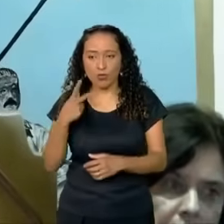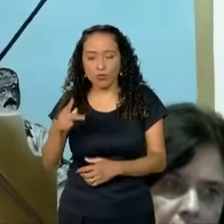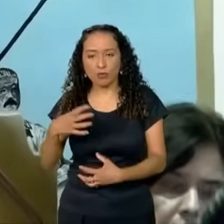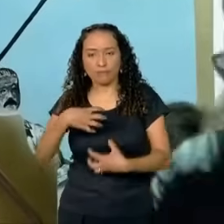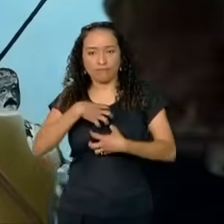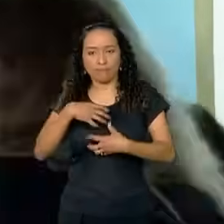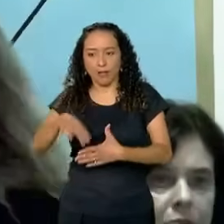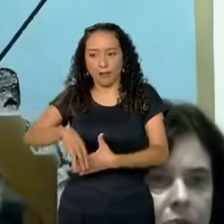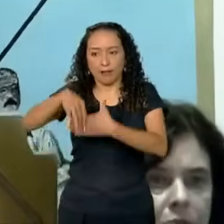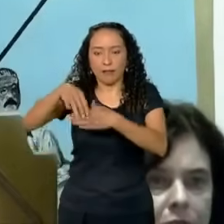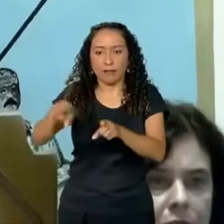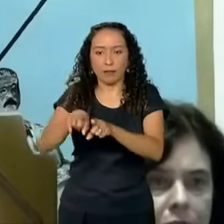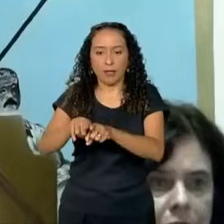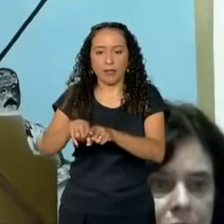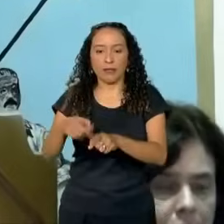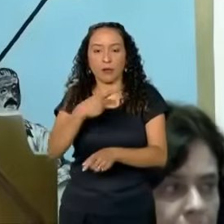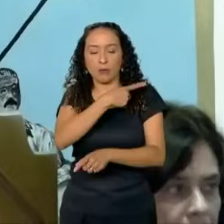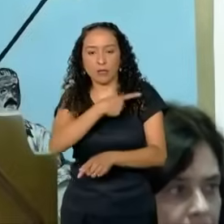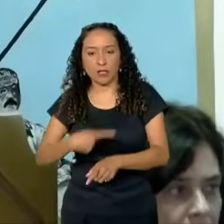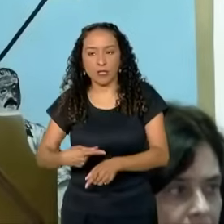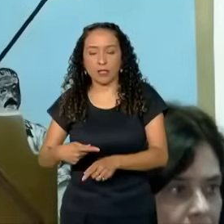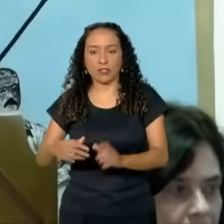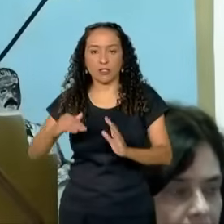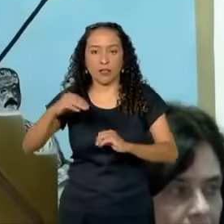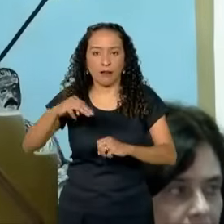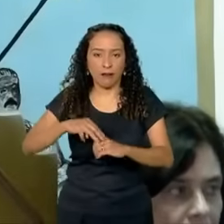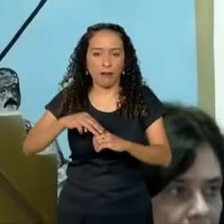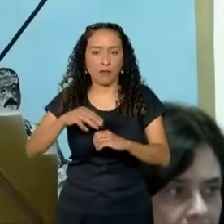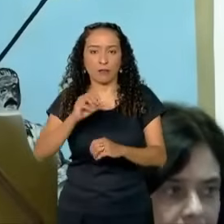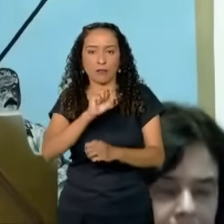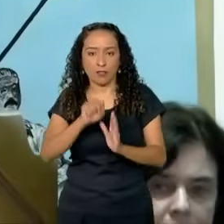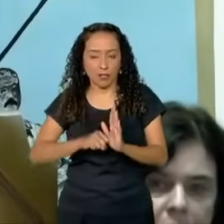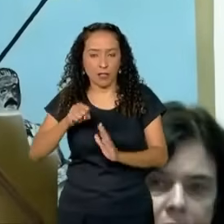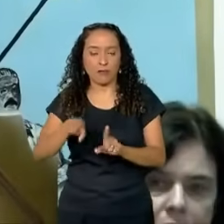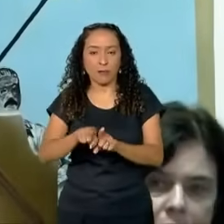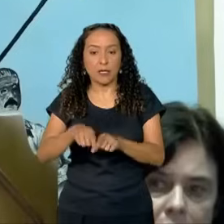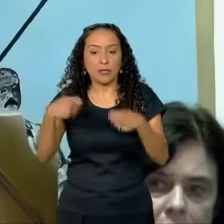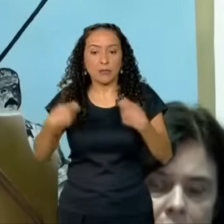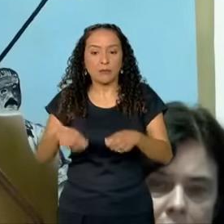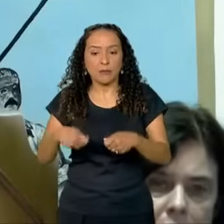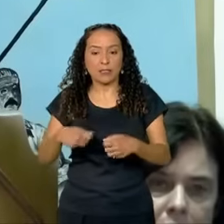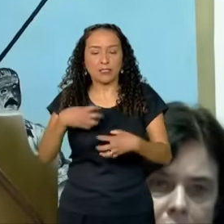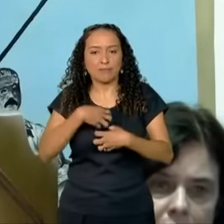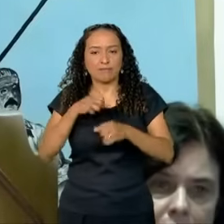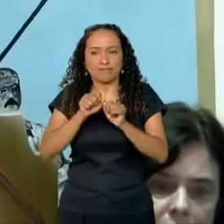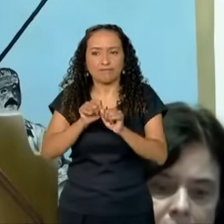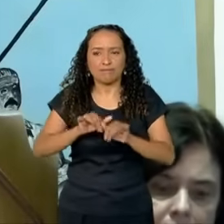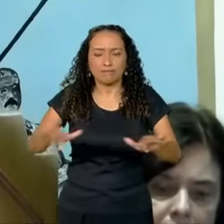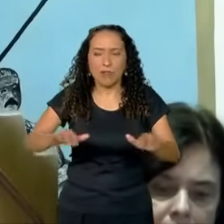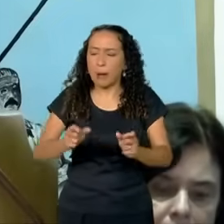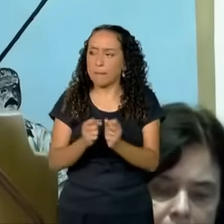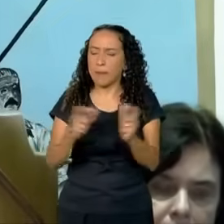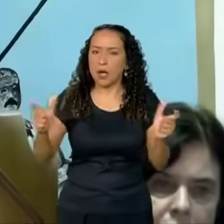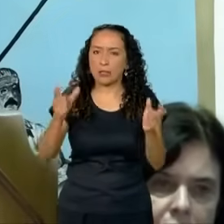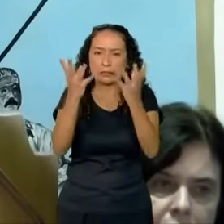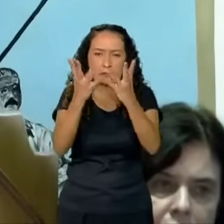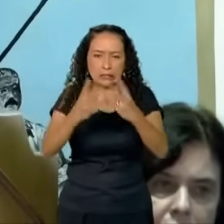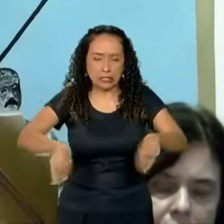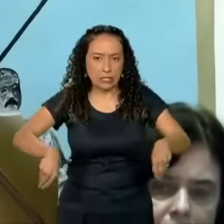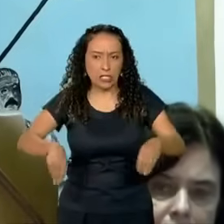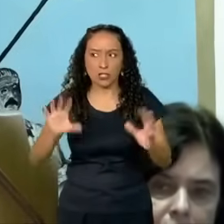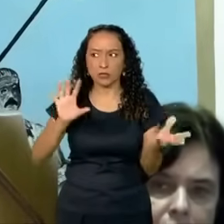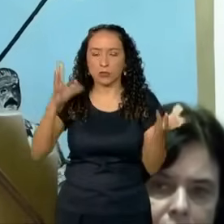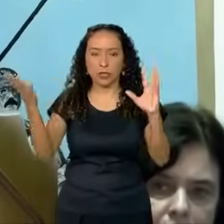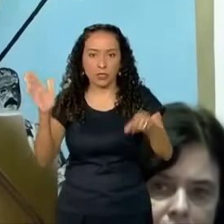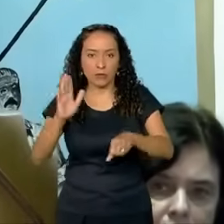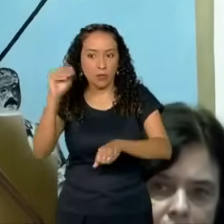sua liderança, está aqui o presidente da Câmara, do Senado, tem que excepcionalizar a maior tragédia climática que esse Brasil sofreu, que é nesse momento.